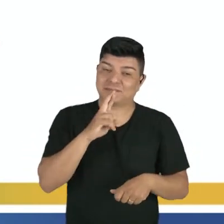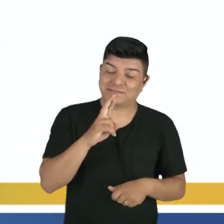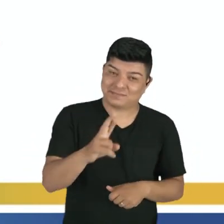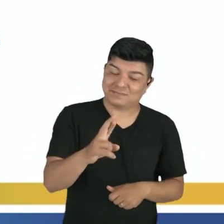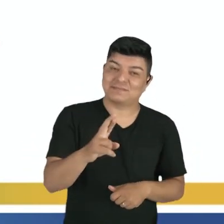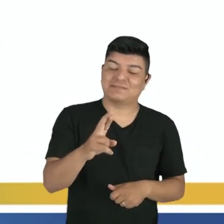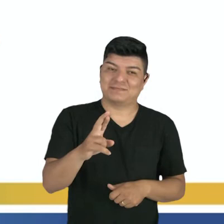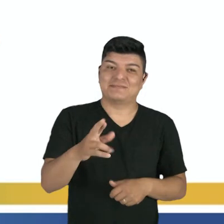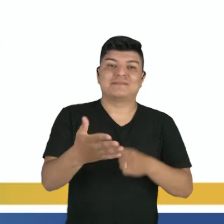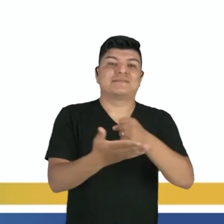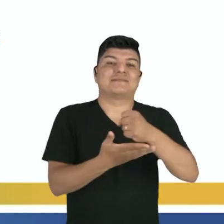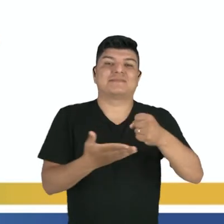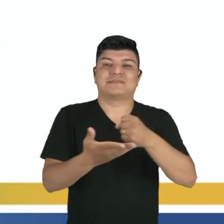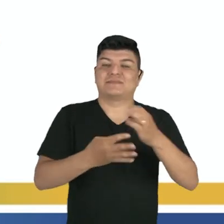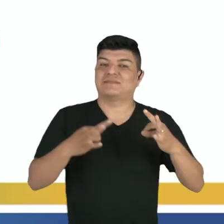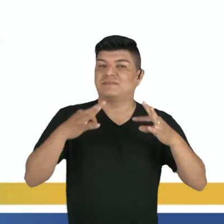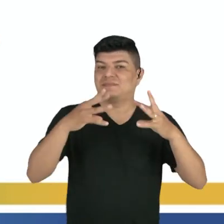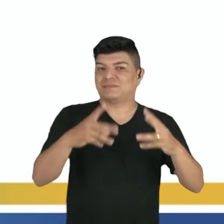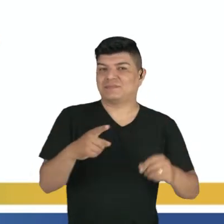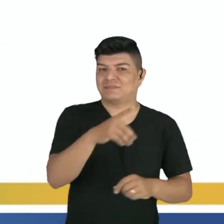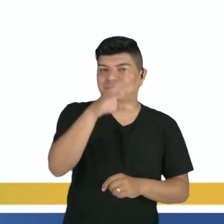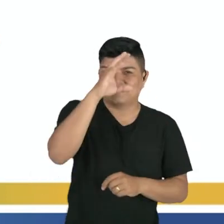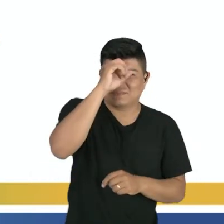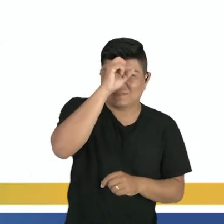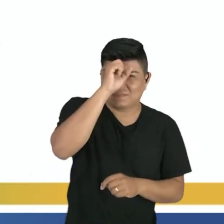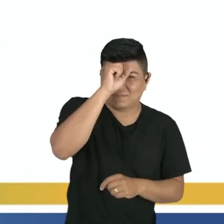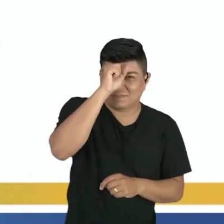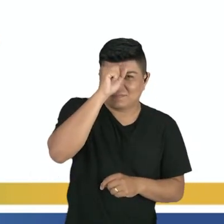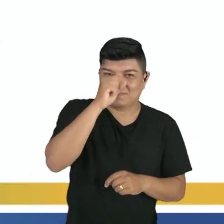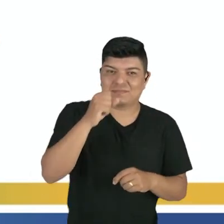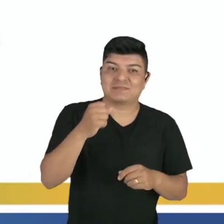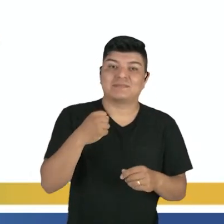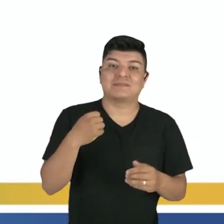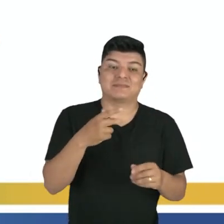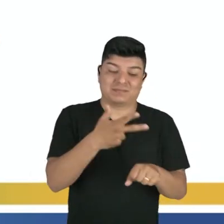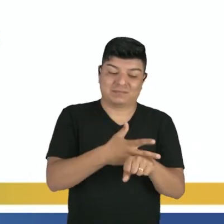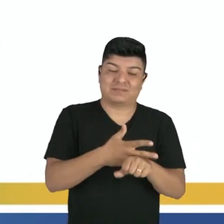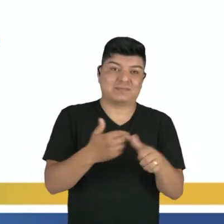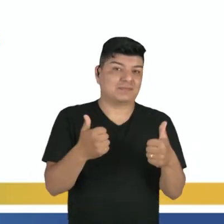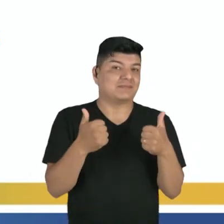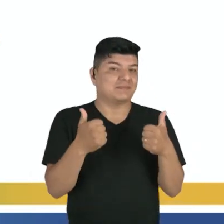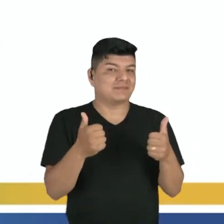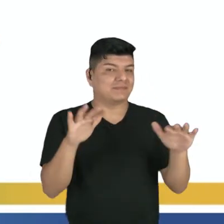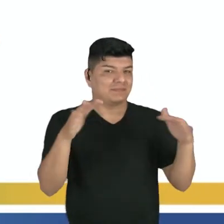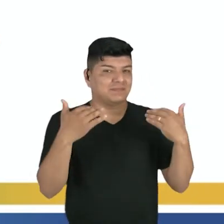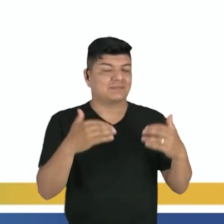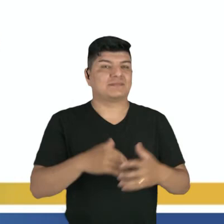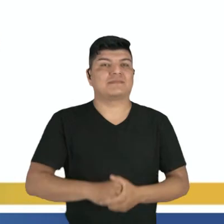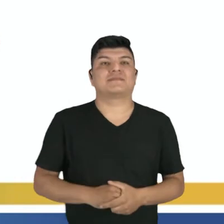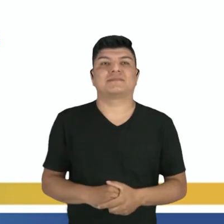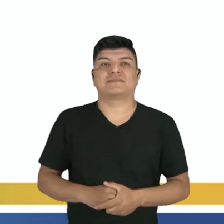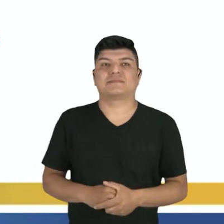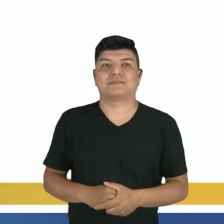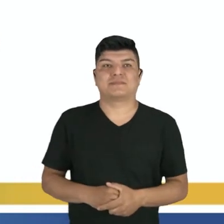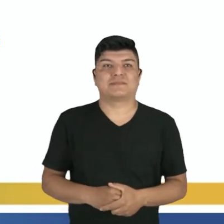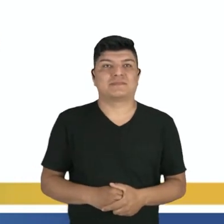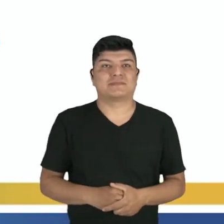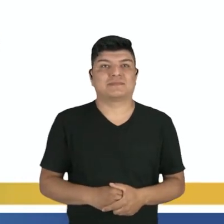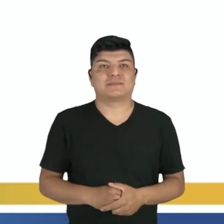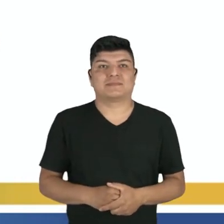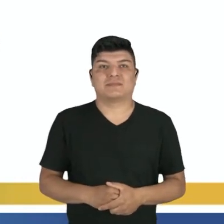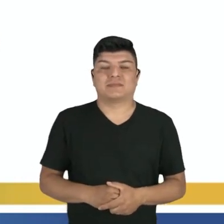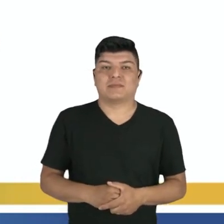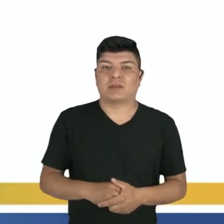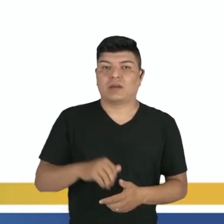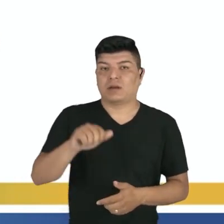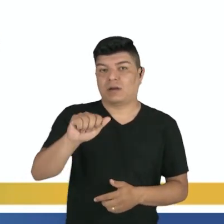resposta com base em tudo aquilo que você aprendeu ao longo dessa videoaula. Vamos lá! O apogeu